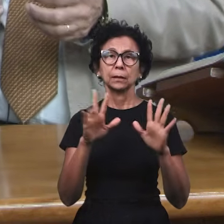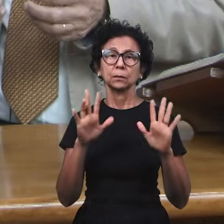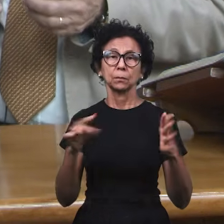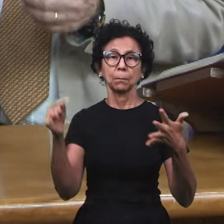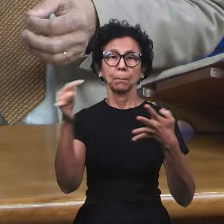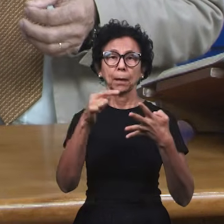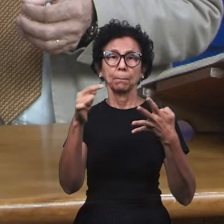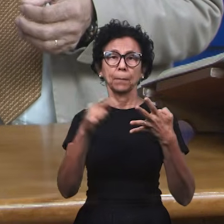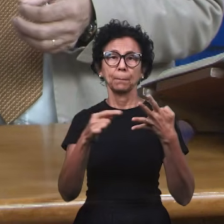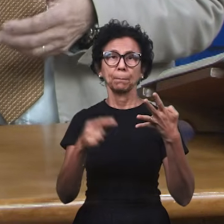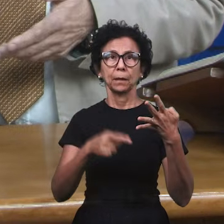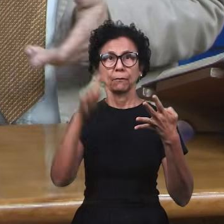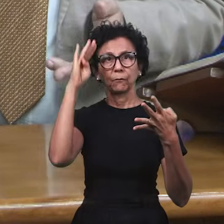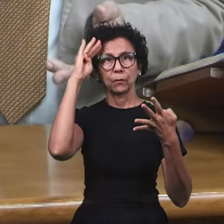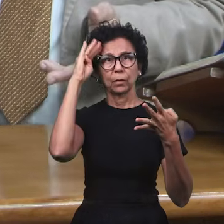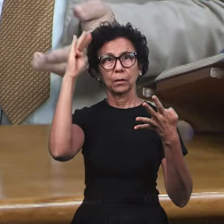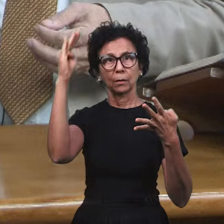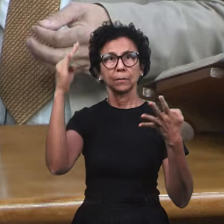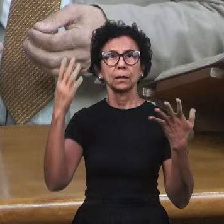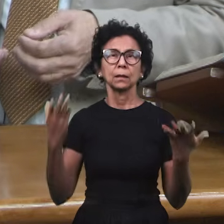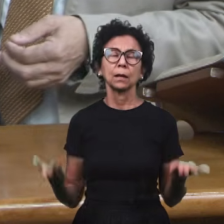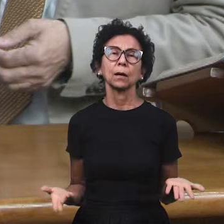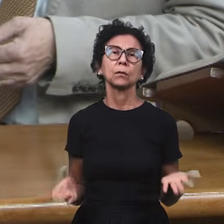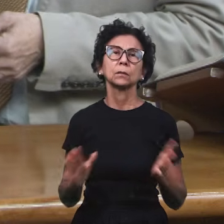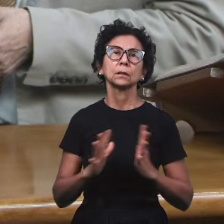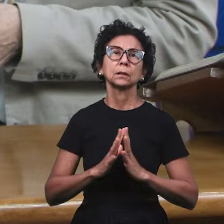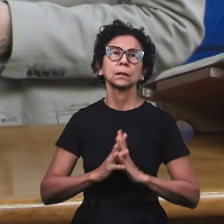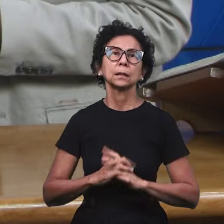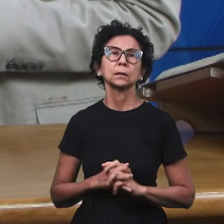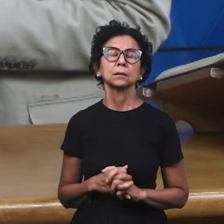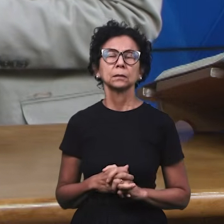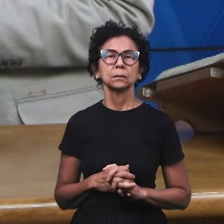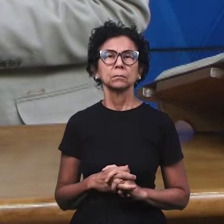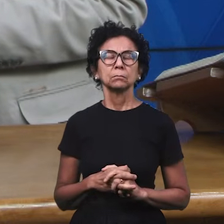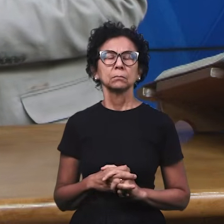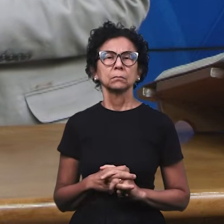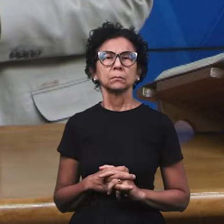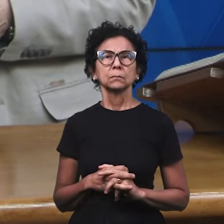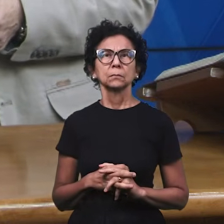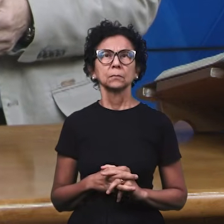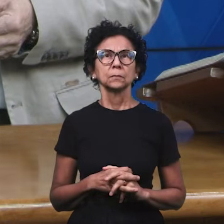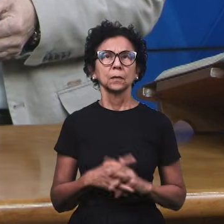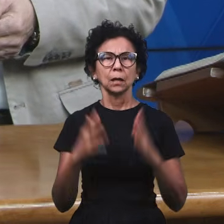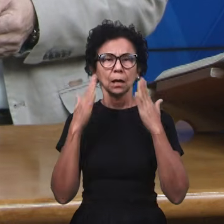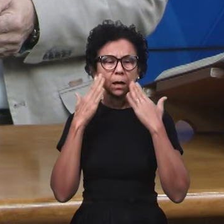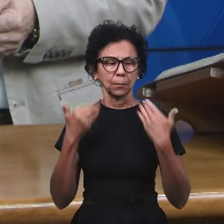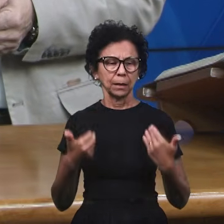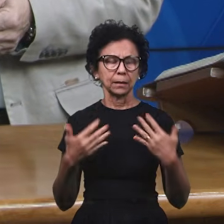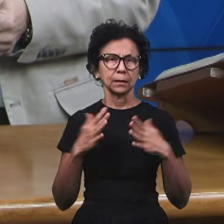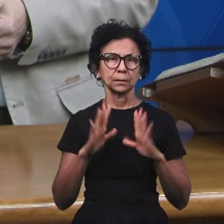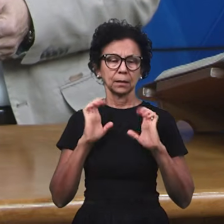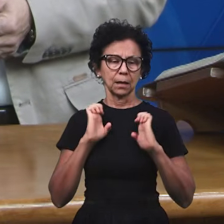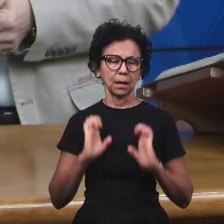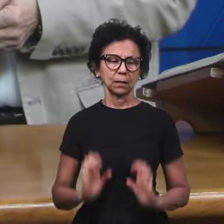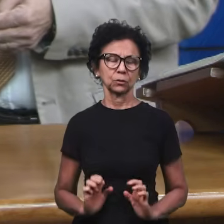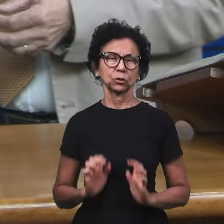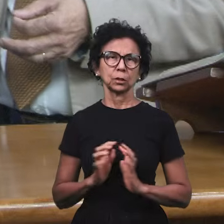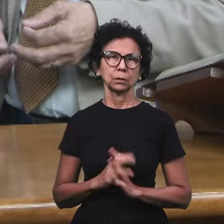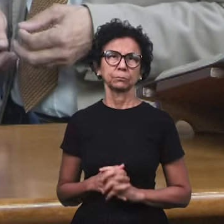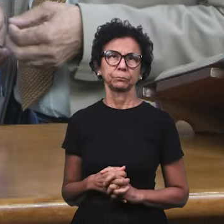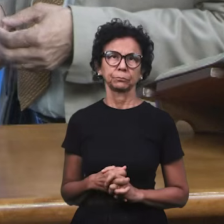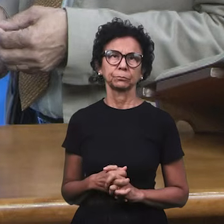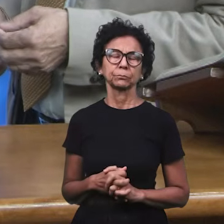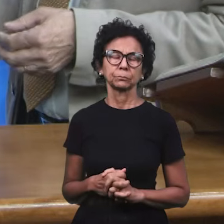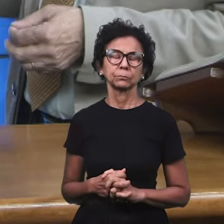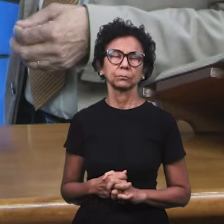pontos fundamentais na convivência no ambiente de trabalho. E o último ponto é a aparência e ética. Então